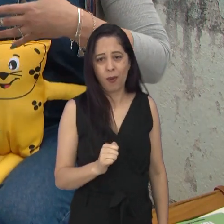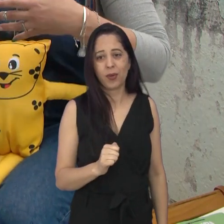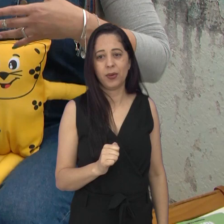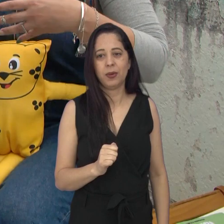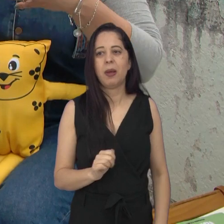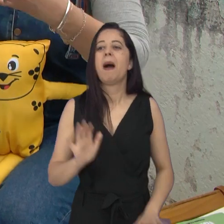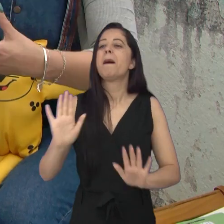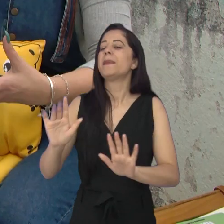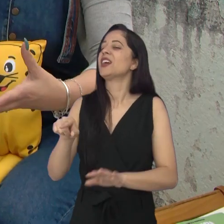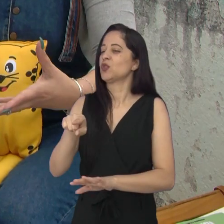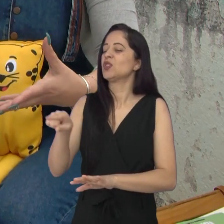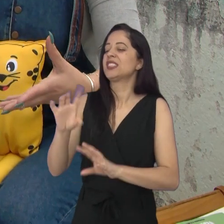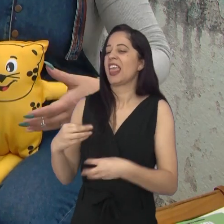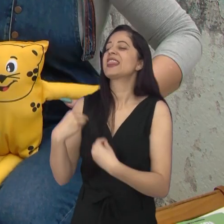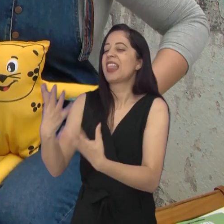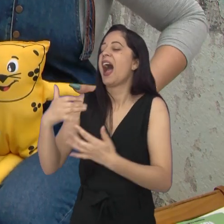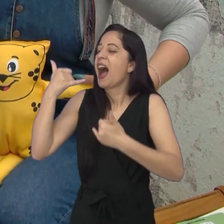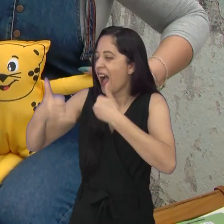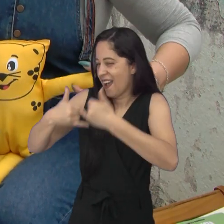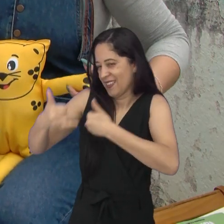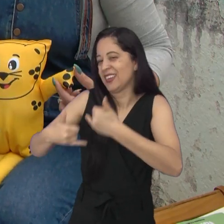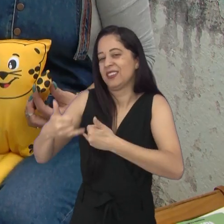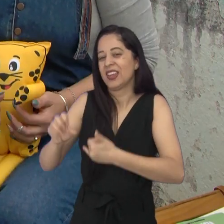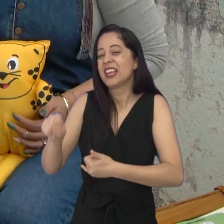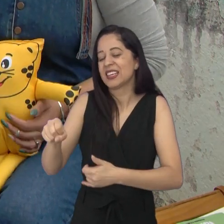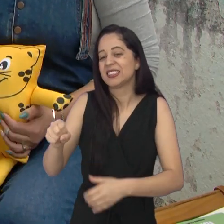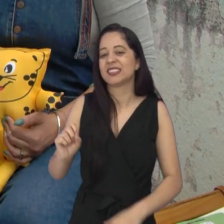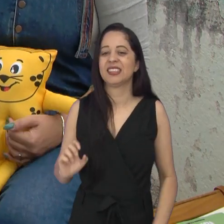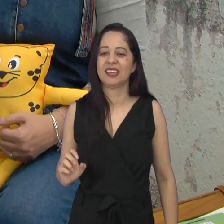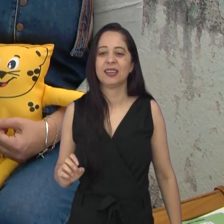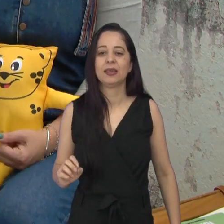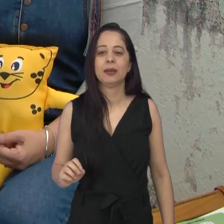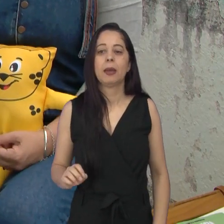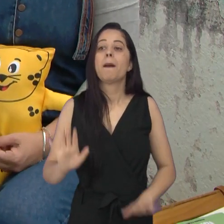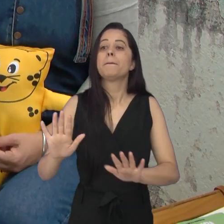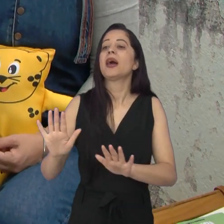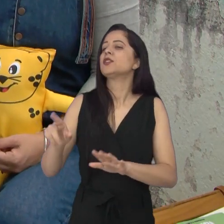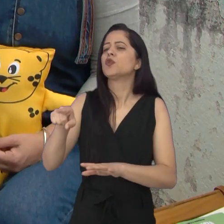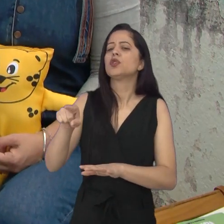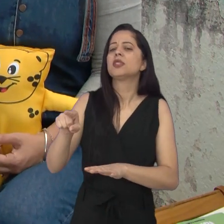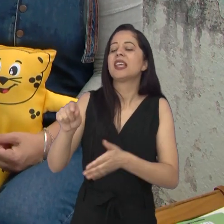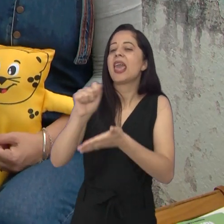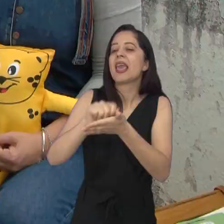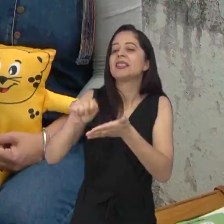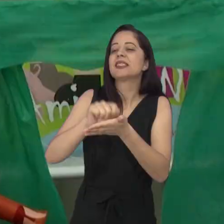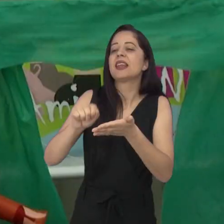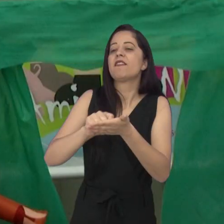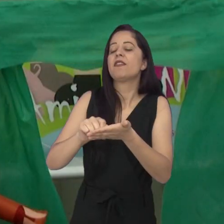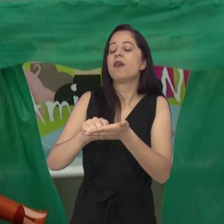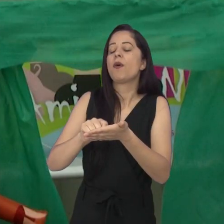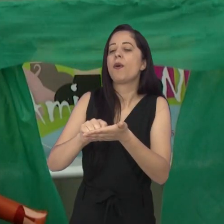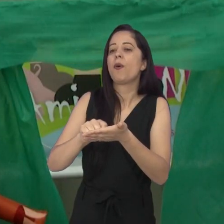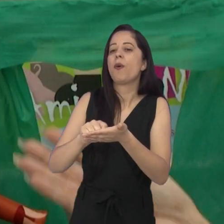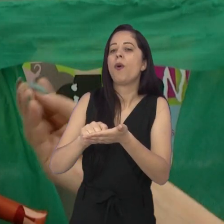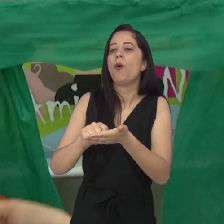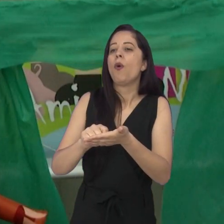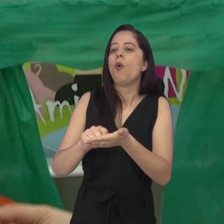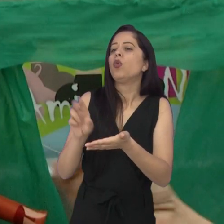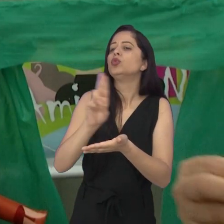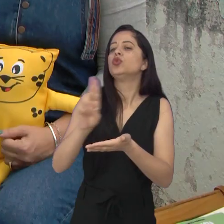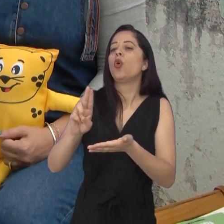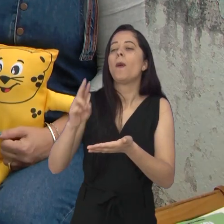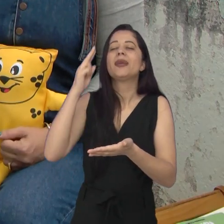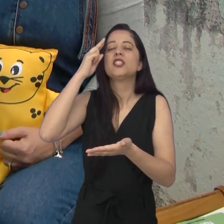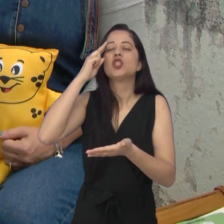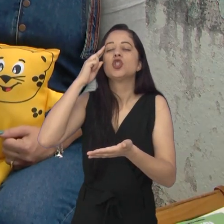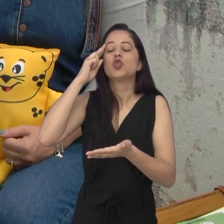muita diversão para todo mundo, viu, Marcelo? Agora, conta pra gente, você falou do livro Sonhos de Francisco. Conta